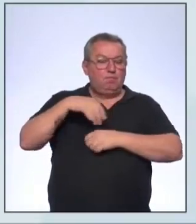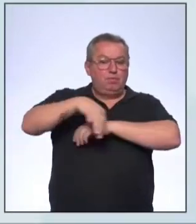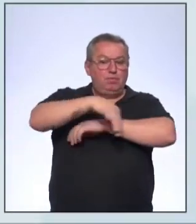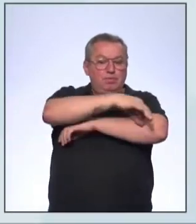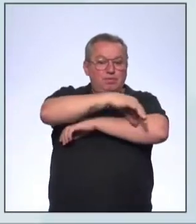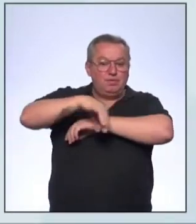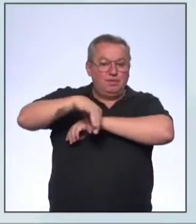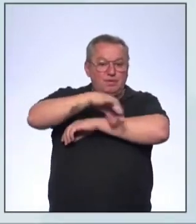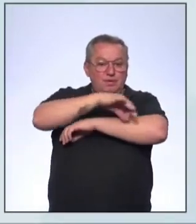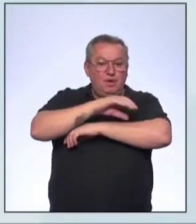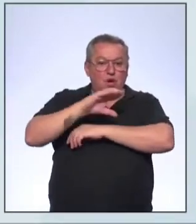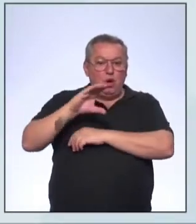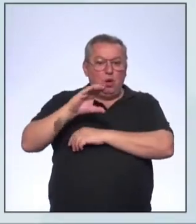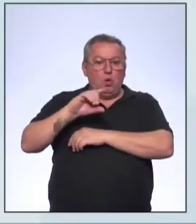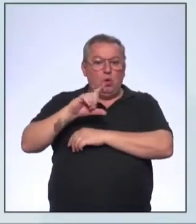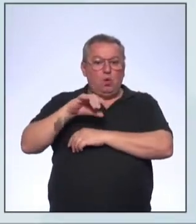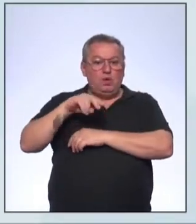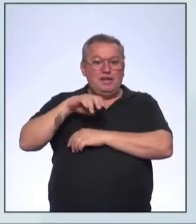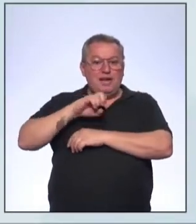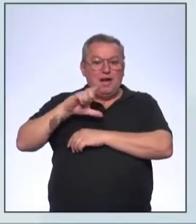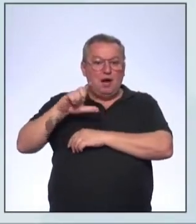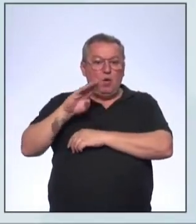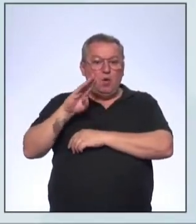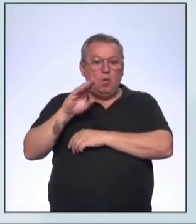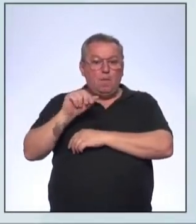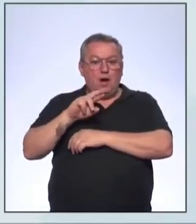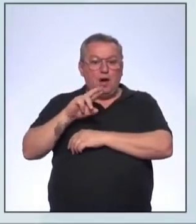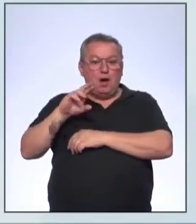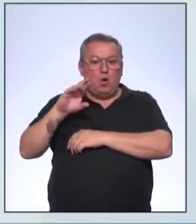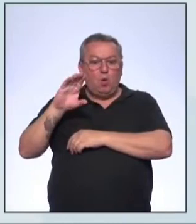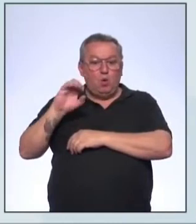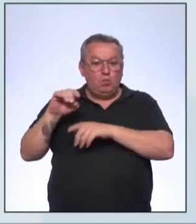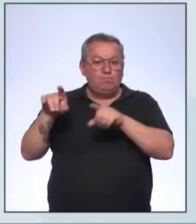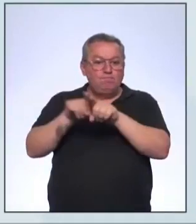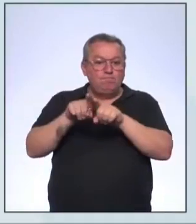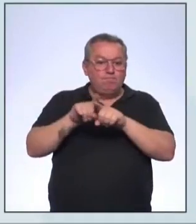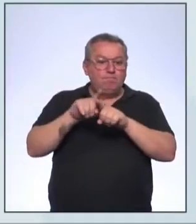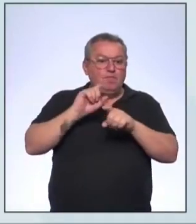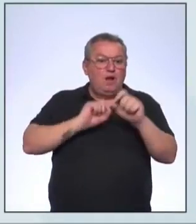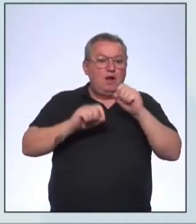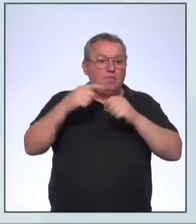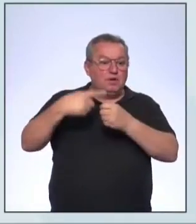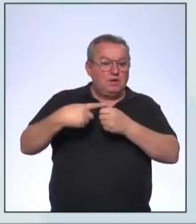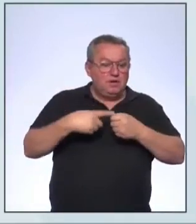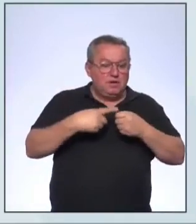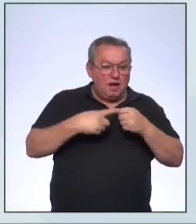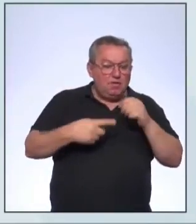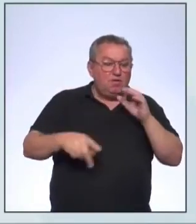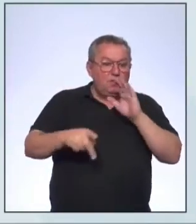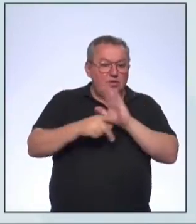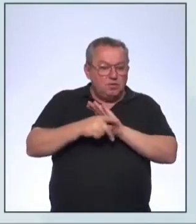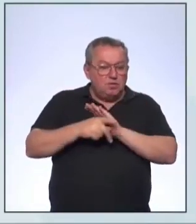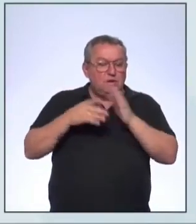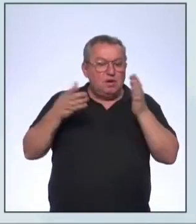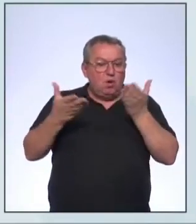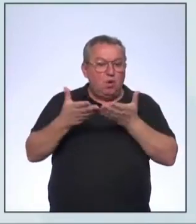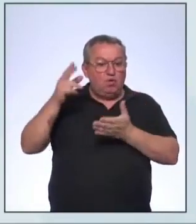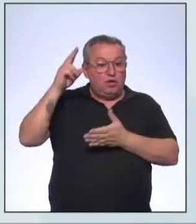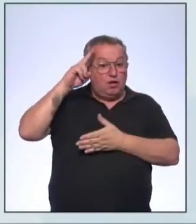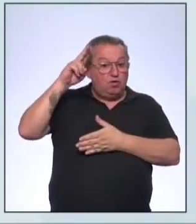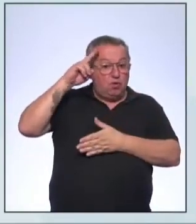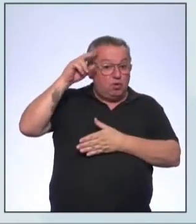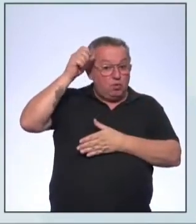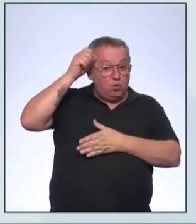arquitetônico esplendoroso, que é o estilo barroco, né? Ela é uma cidade de patrimônio